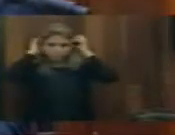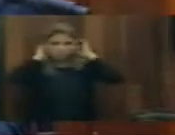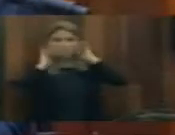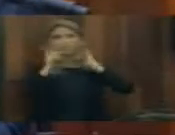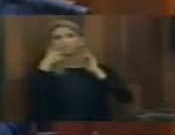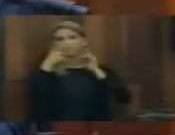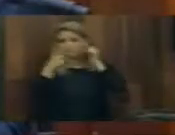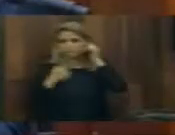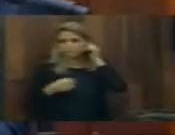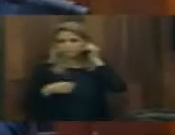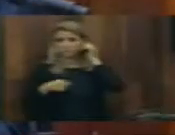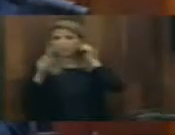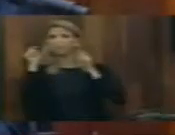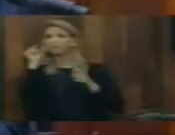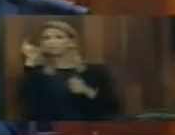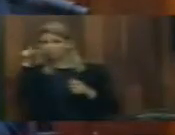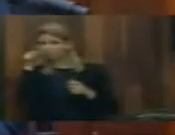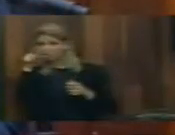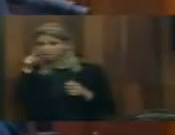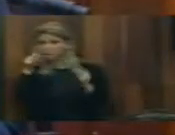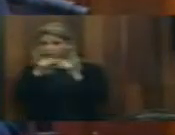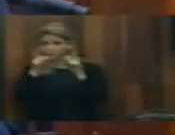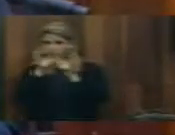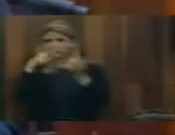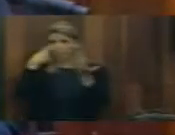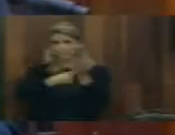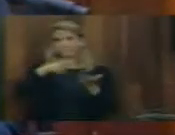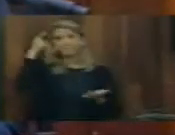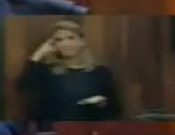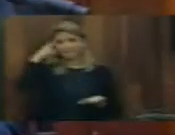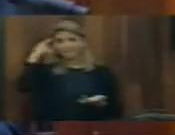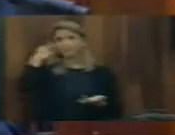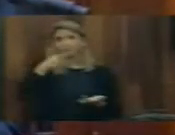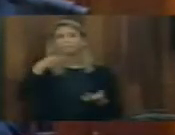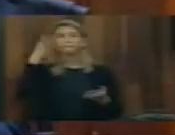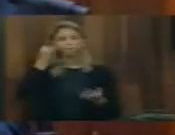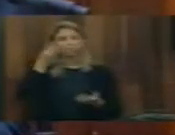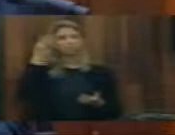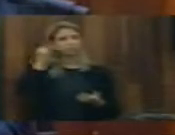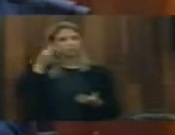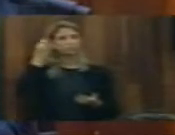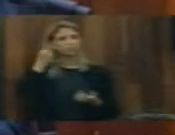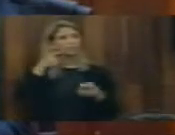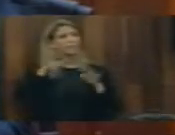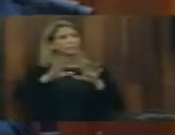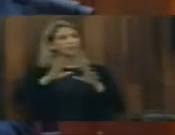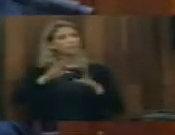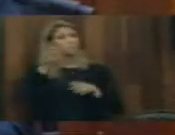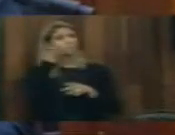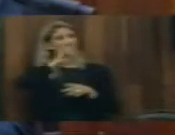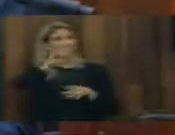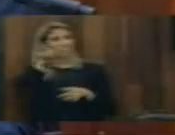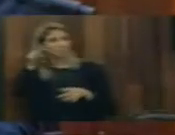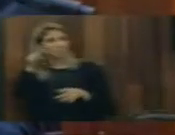algum acordo com alguém, pense 10 vezes antes de fazer. Mas se você fizer, cumpra.